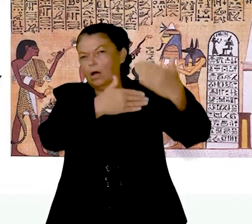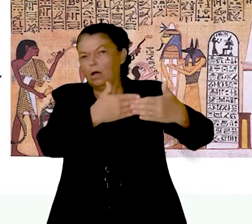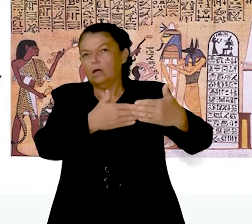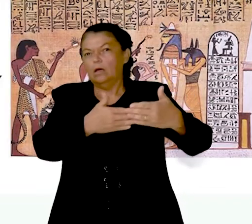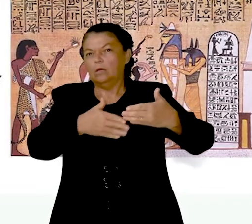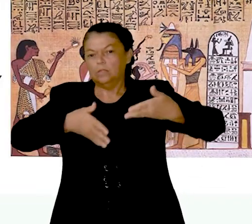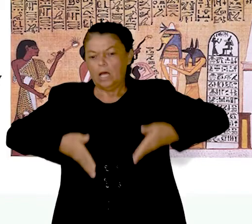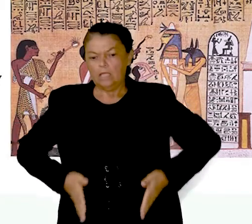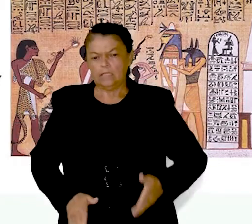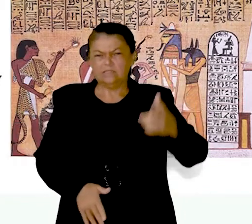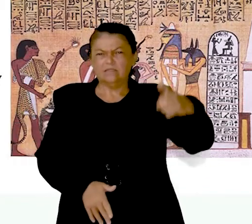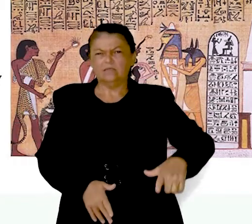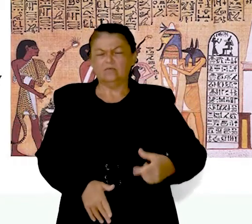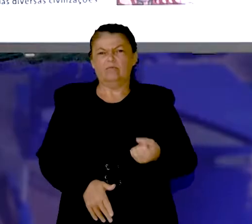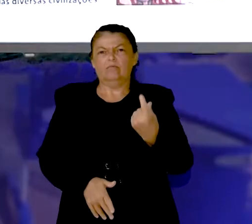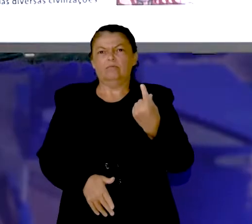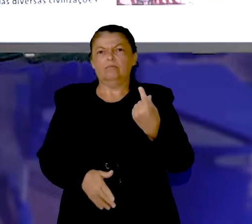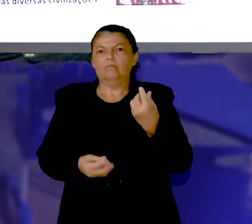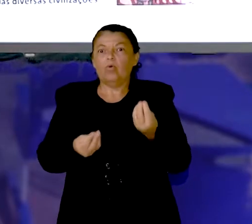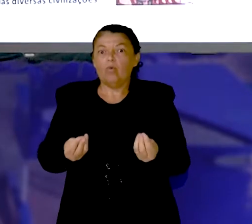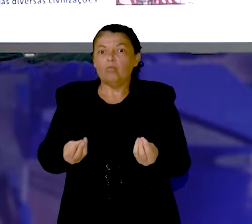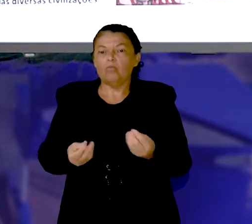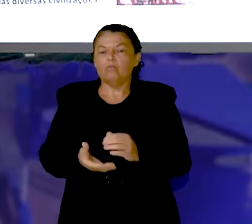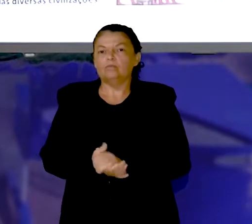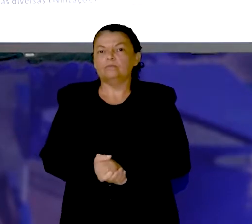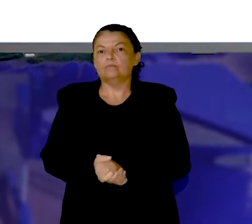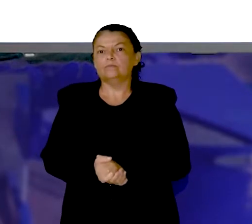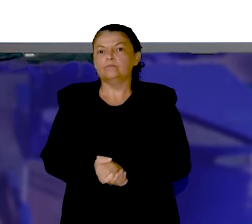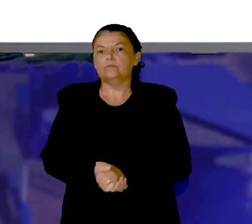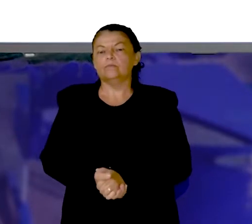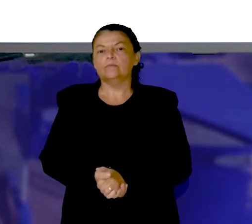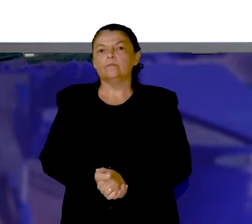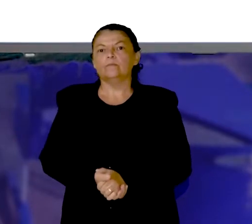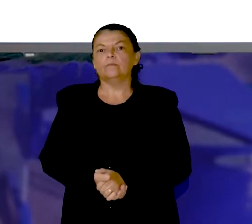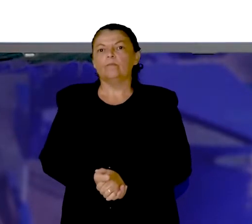no consciente aí do ser humano.